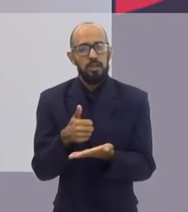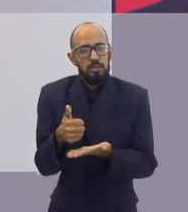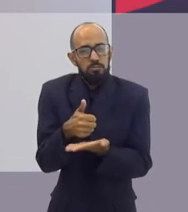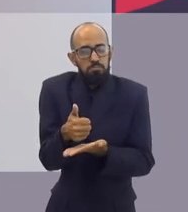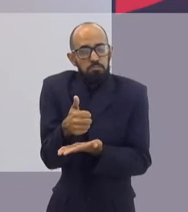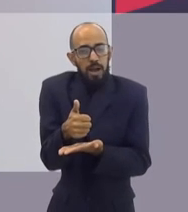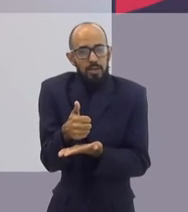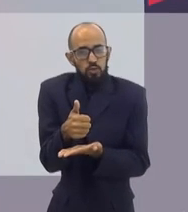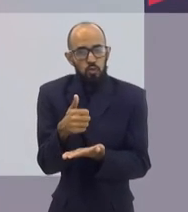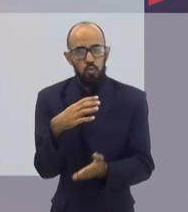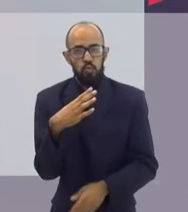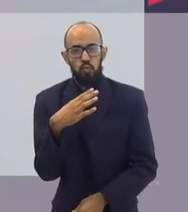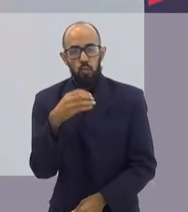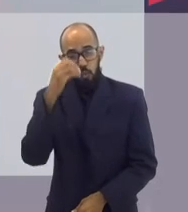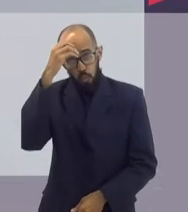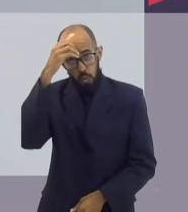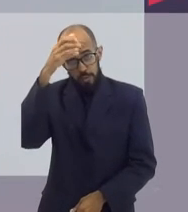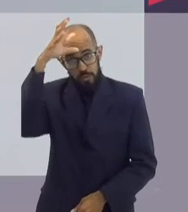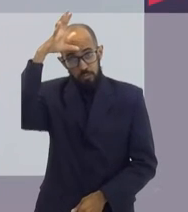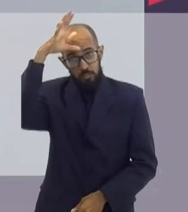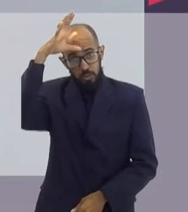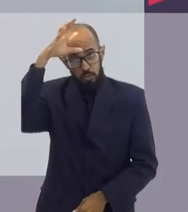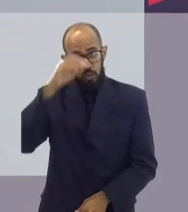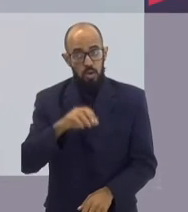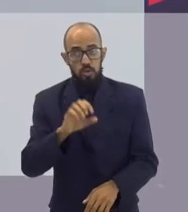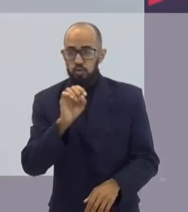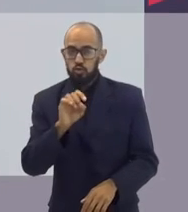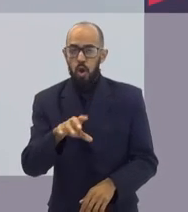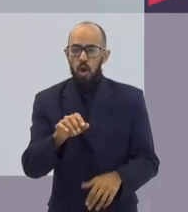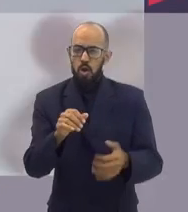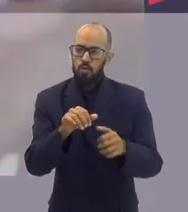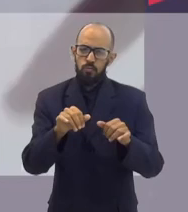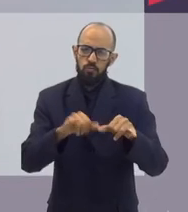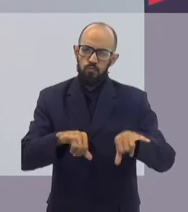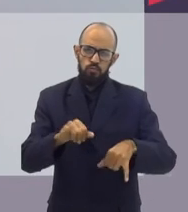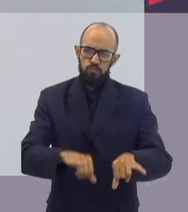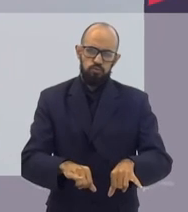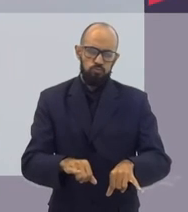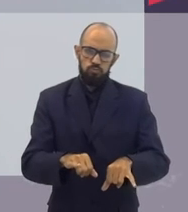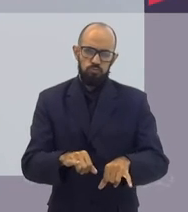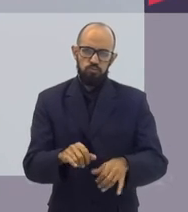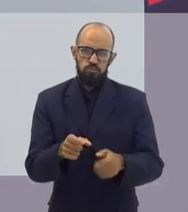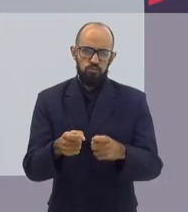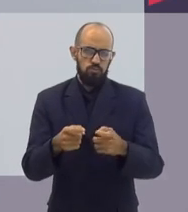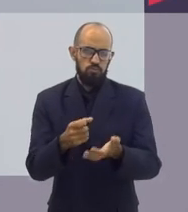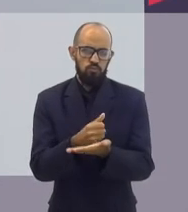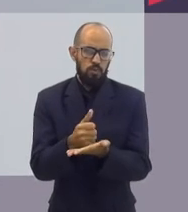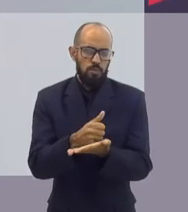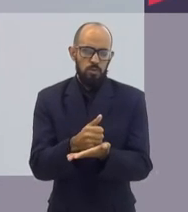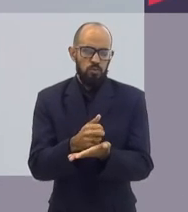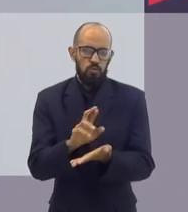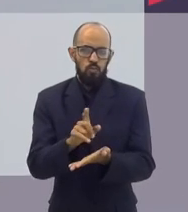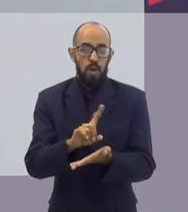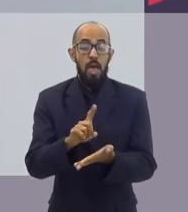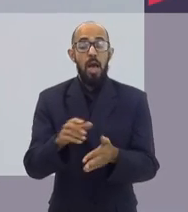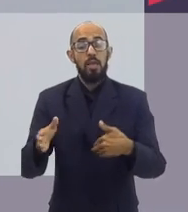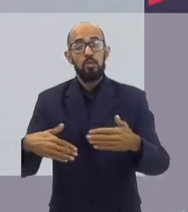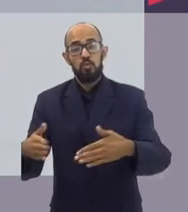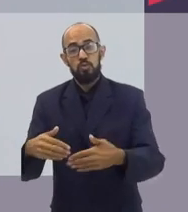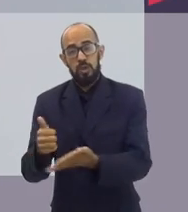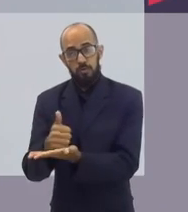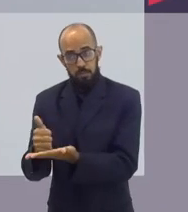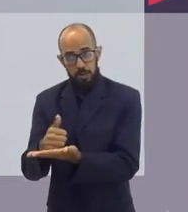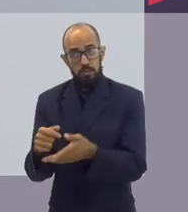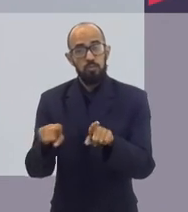essas noções básicas. E não só da sociedade de farmacologia, agora nós temos pedido de outra sociedade, da indústria farmacêutica, que